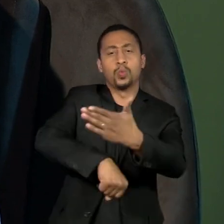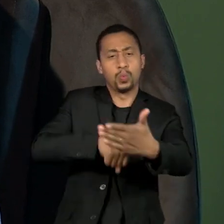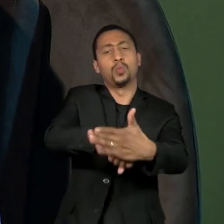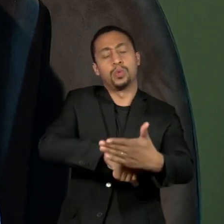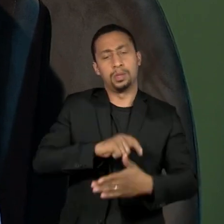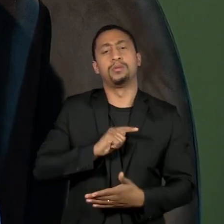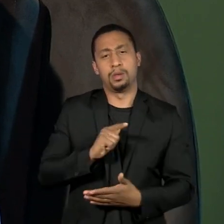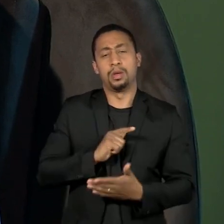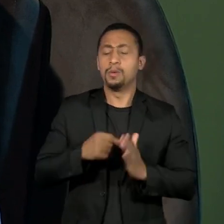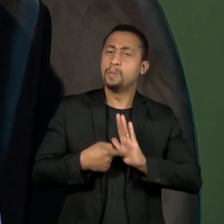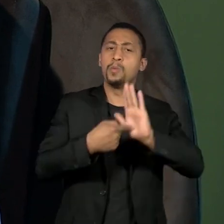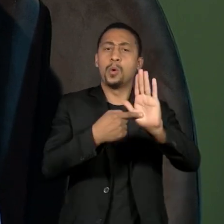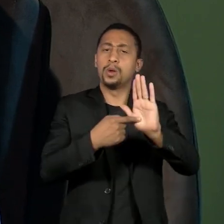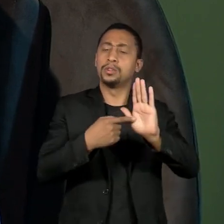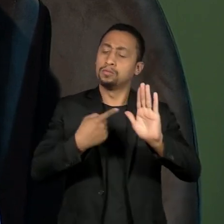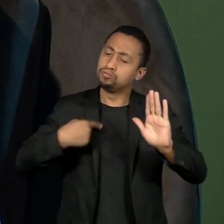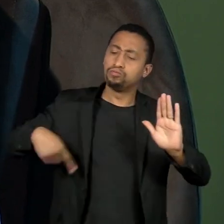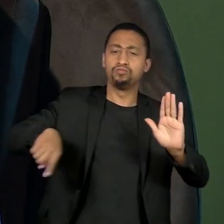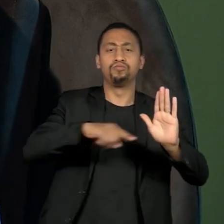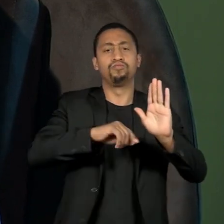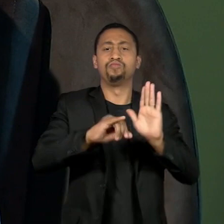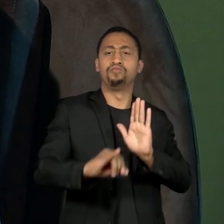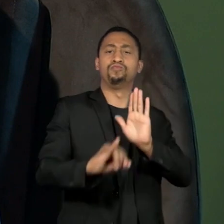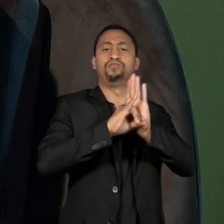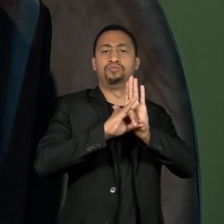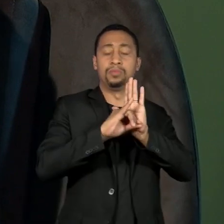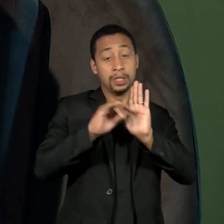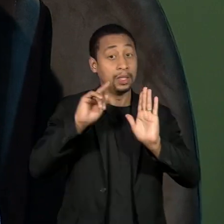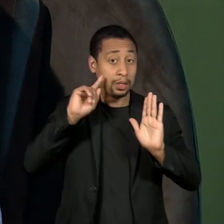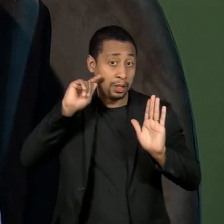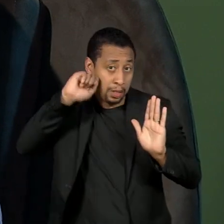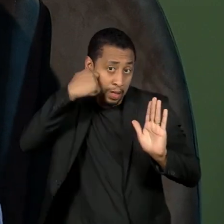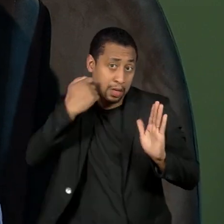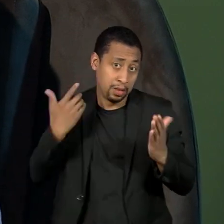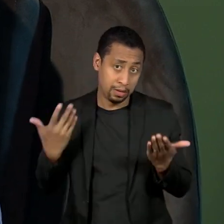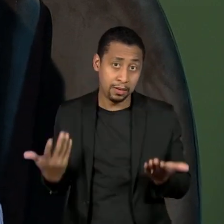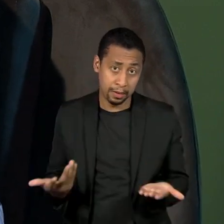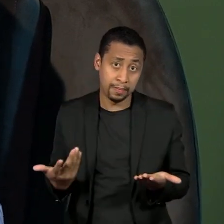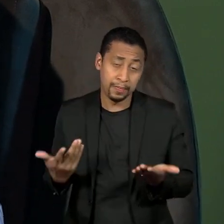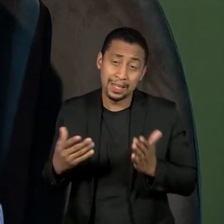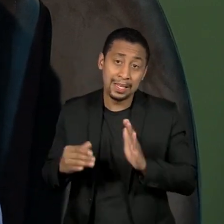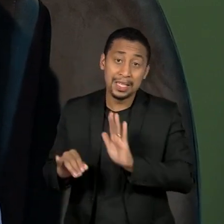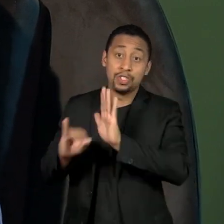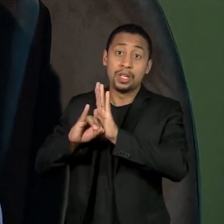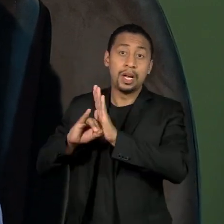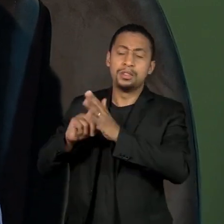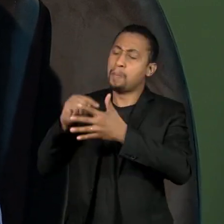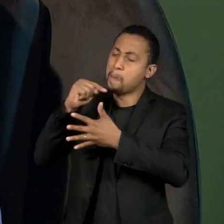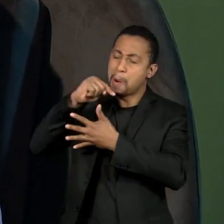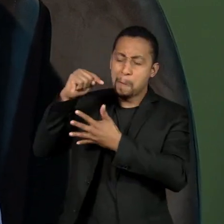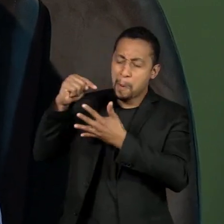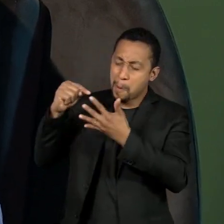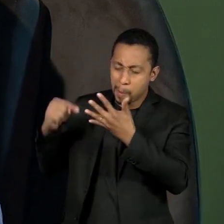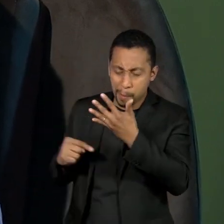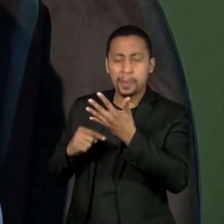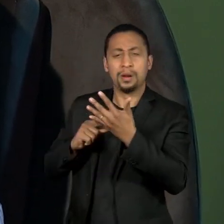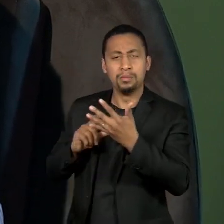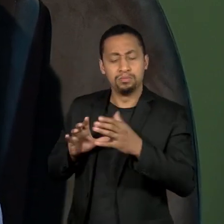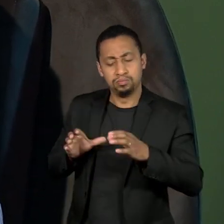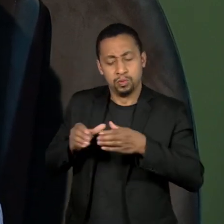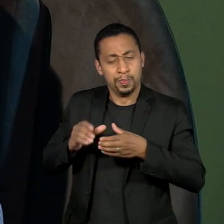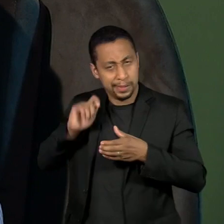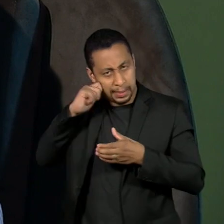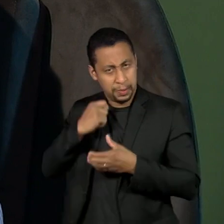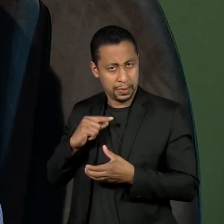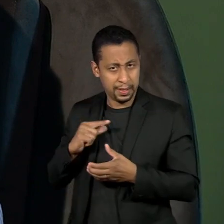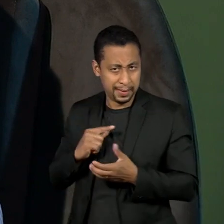nossa identidade, né, uma construção de uma identidade negra, né, que não é uma identidade, né, são várias identidades. E dentro da literatura